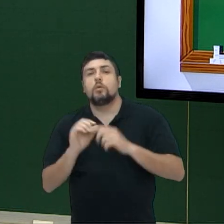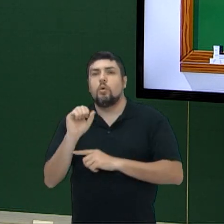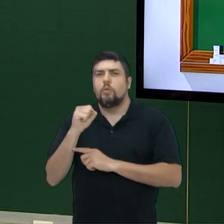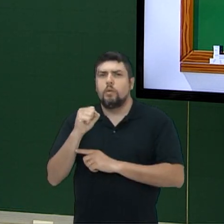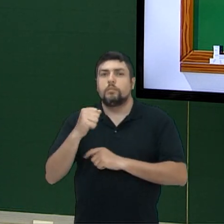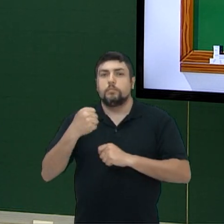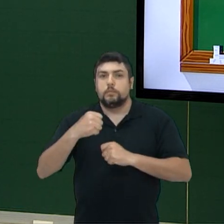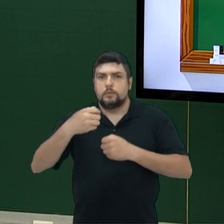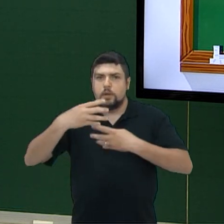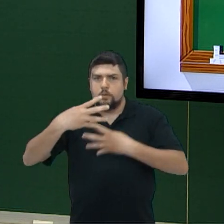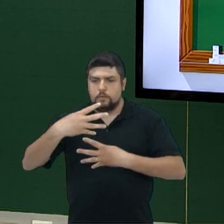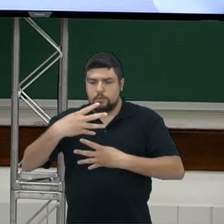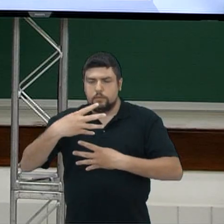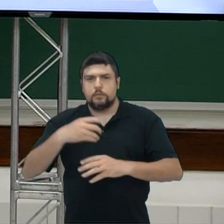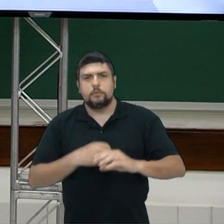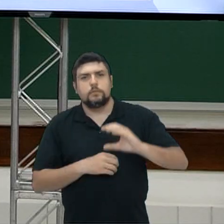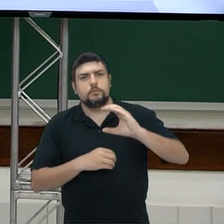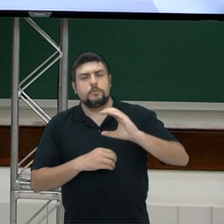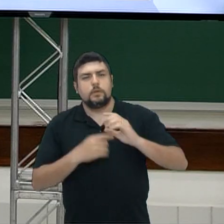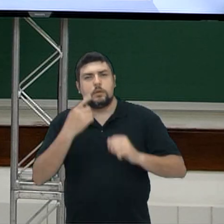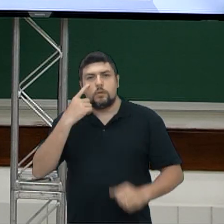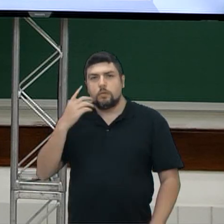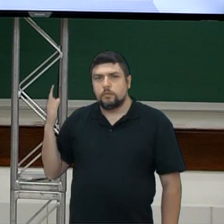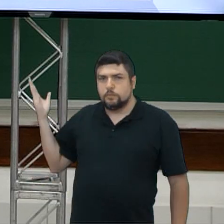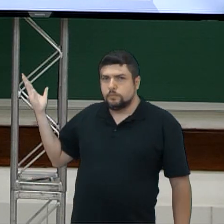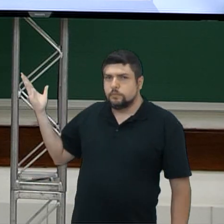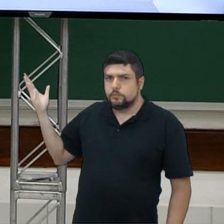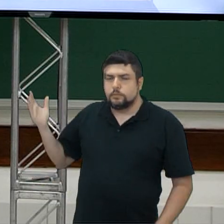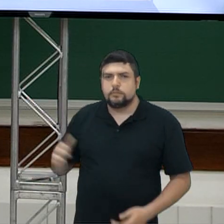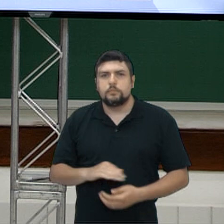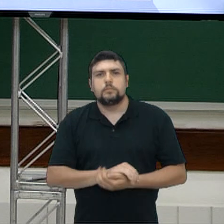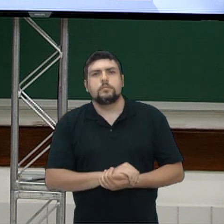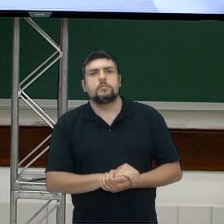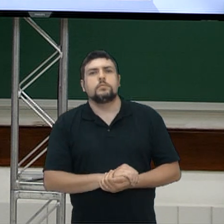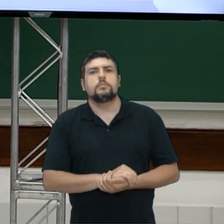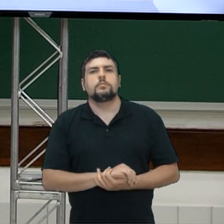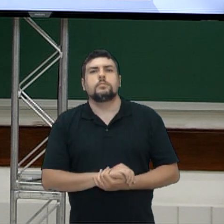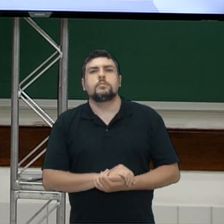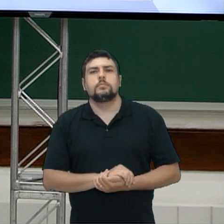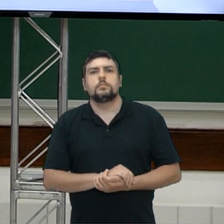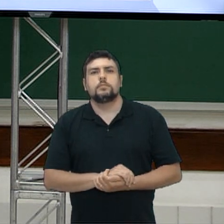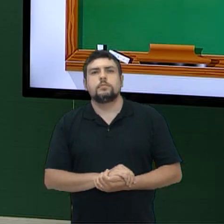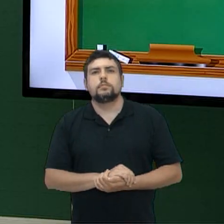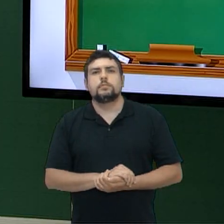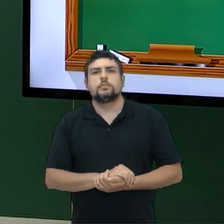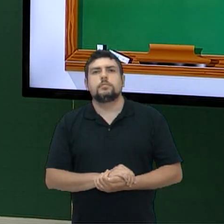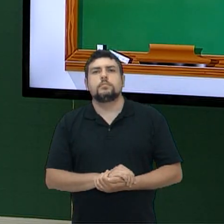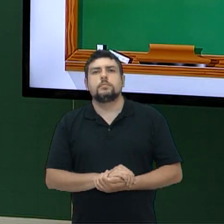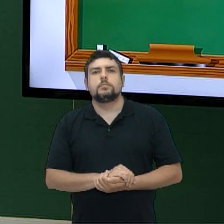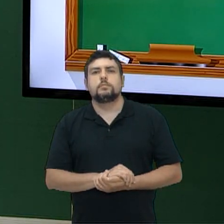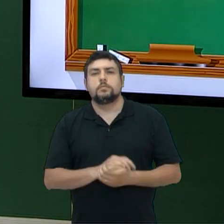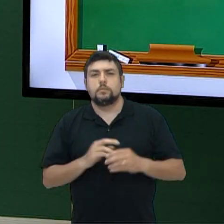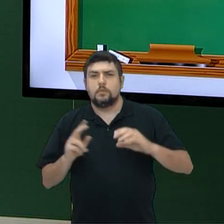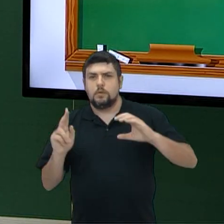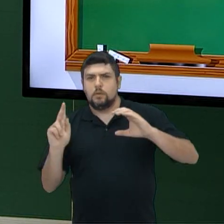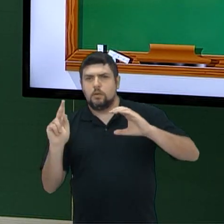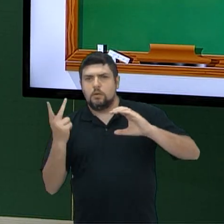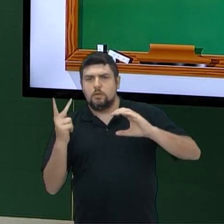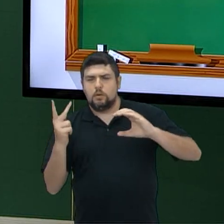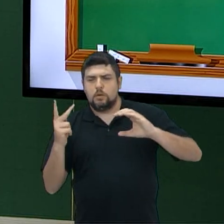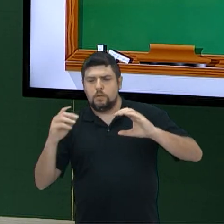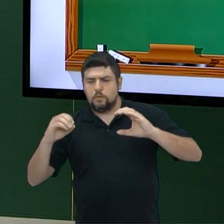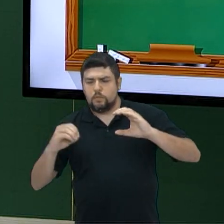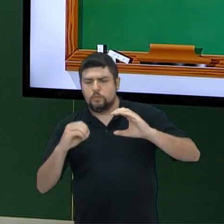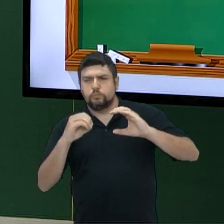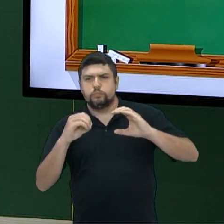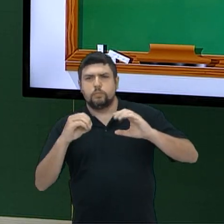O hidrogênio possui apenas 1 elétron na última camada. Ele é aquela exceção, né?